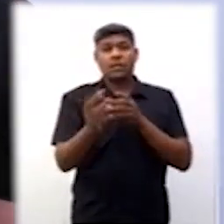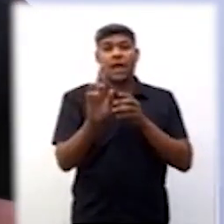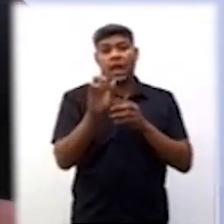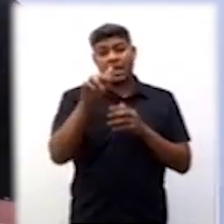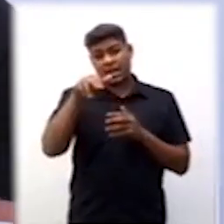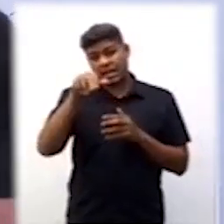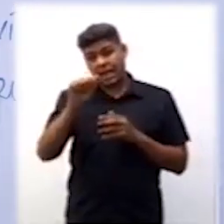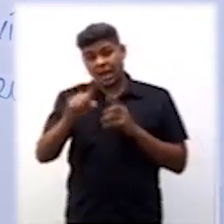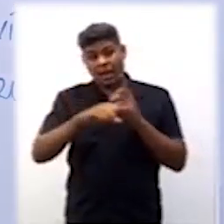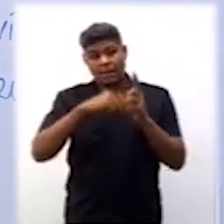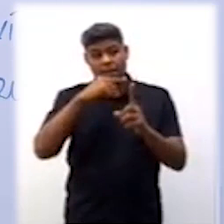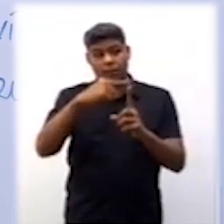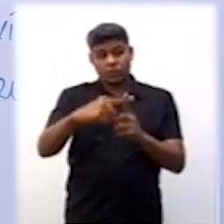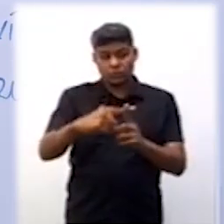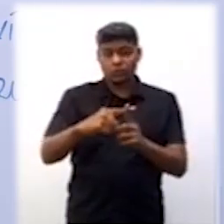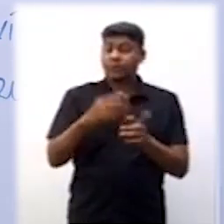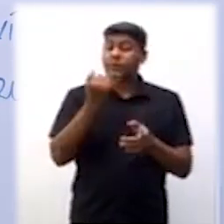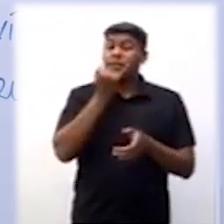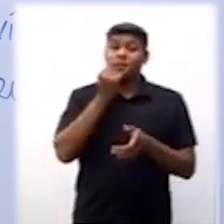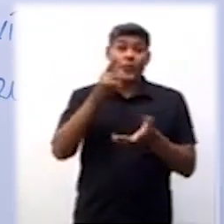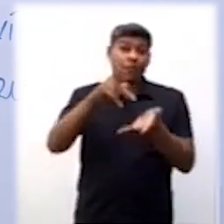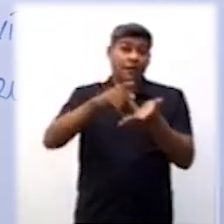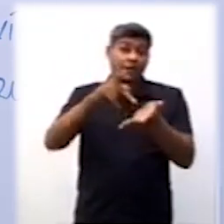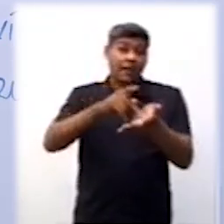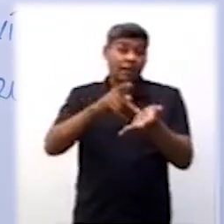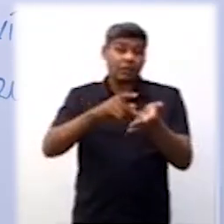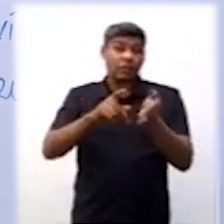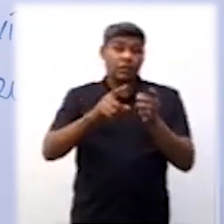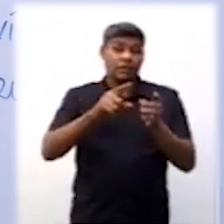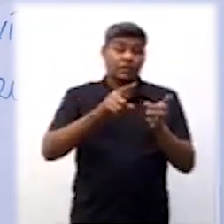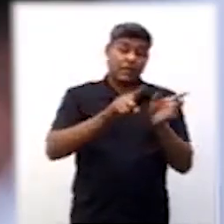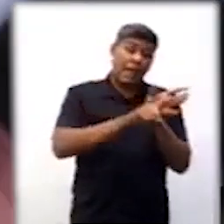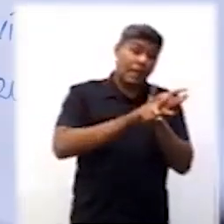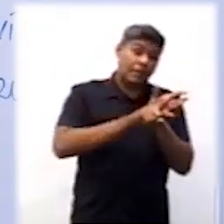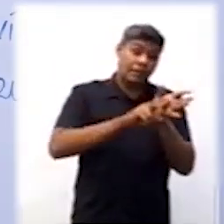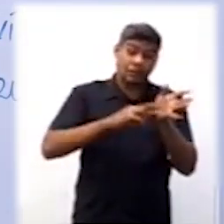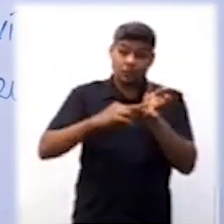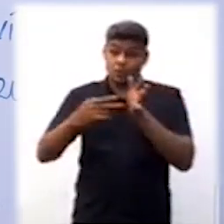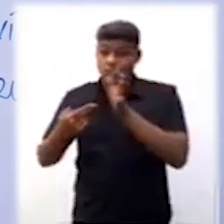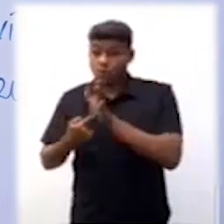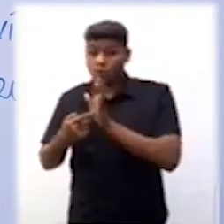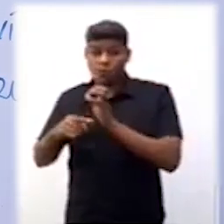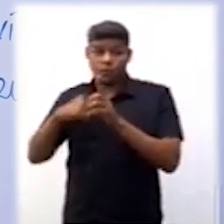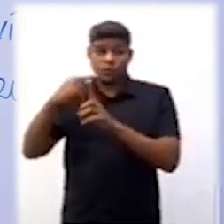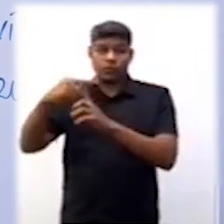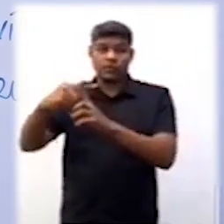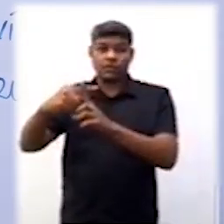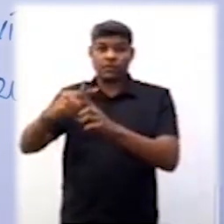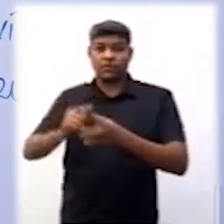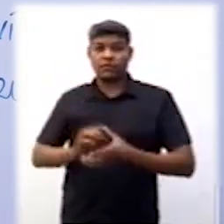positivo. Na verdade, é negativo para positivo. Deixa eu mostrar aqui para